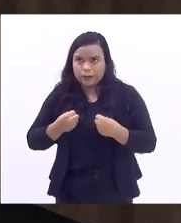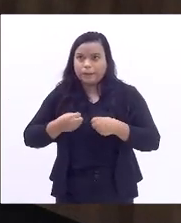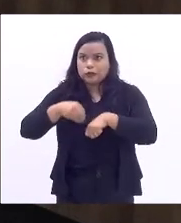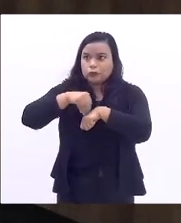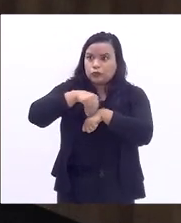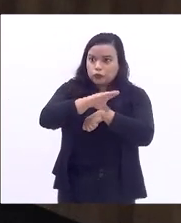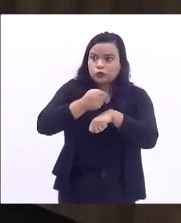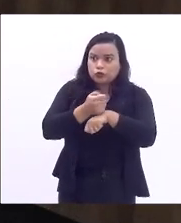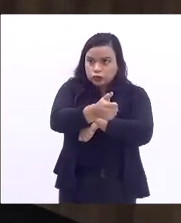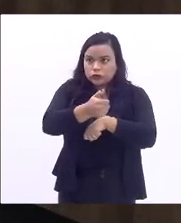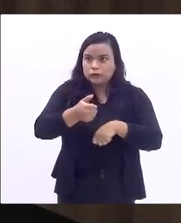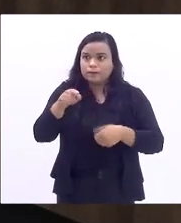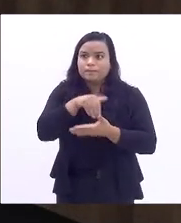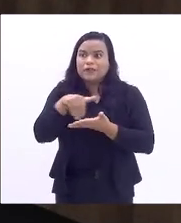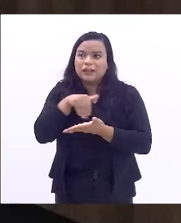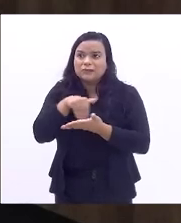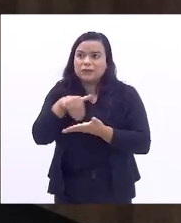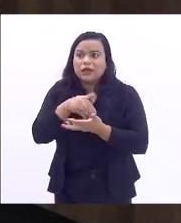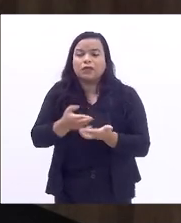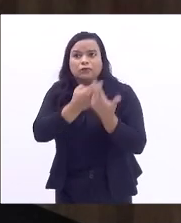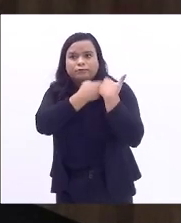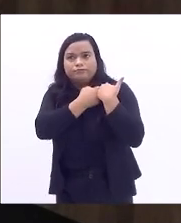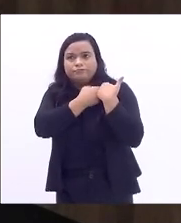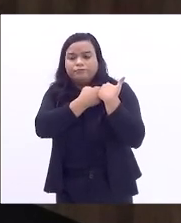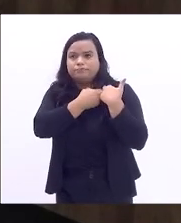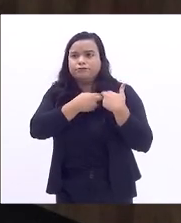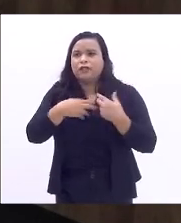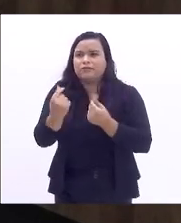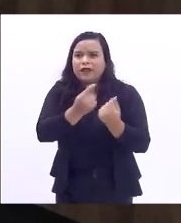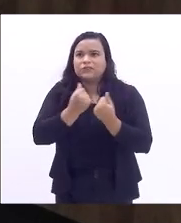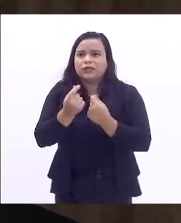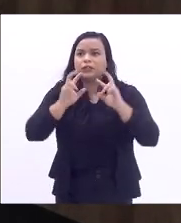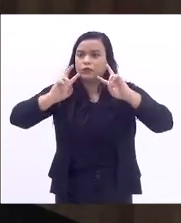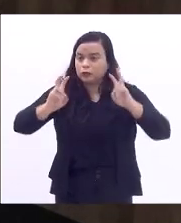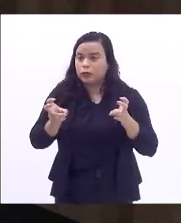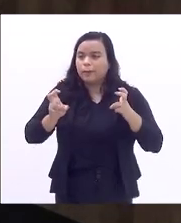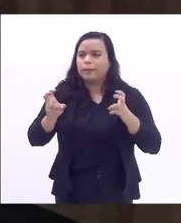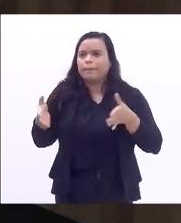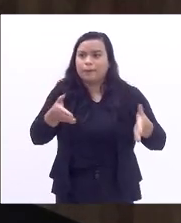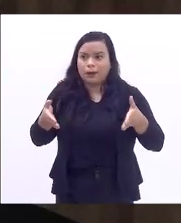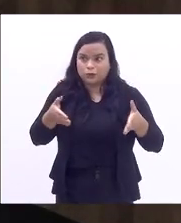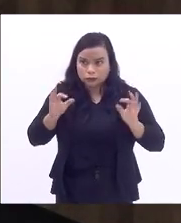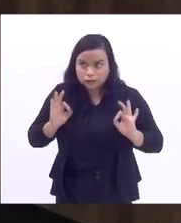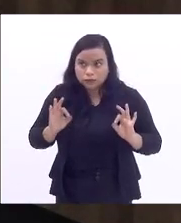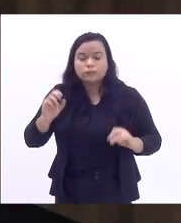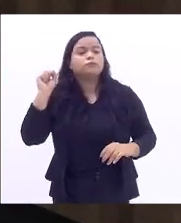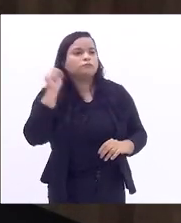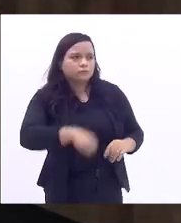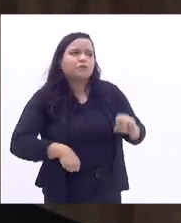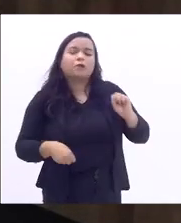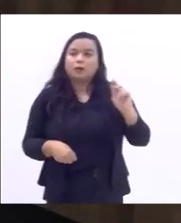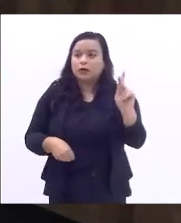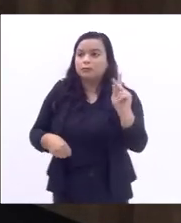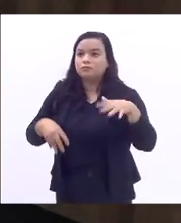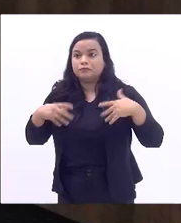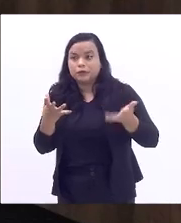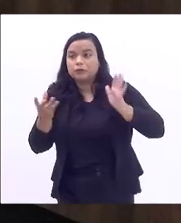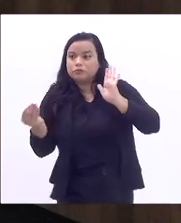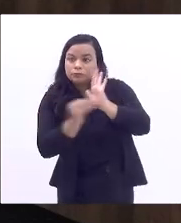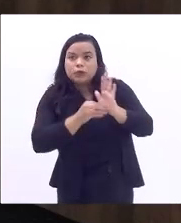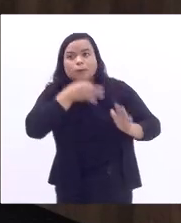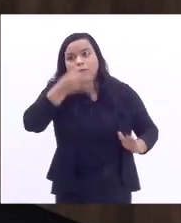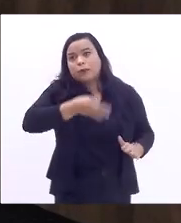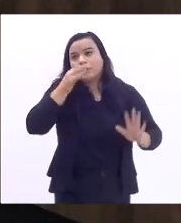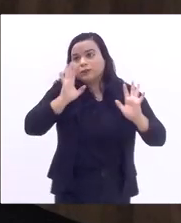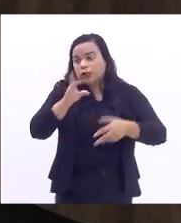sugestão da secretaria de fazenda quantos prazos Ok então então é sempre posto tendo em